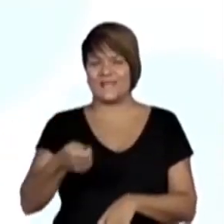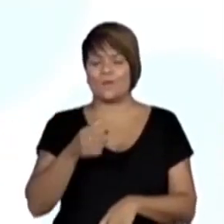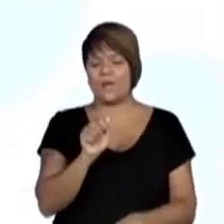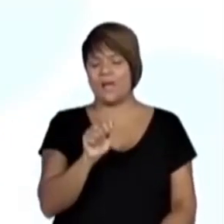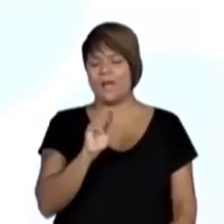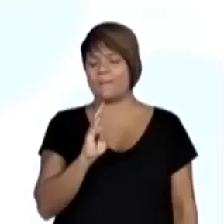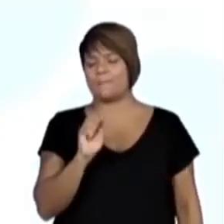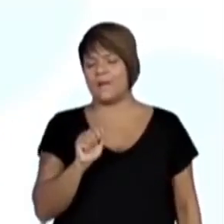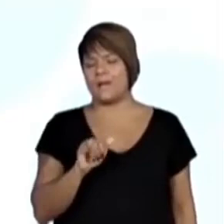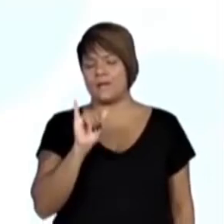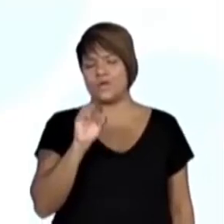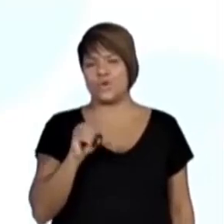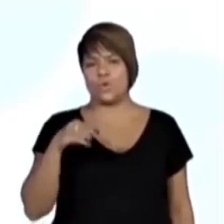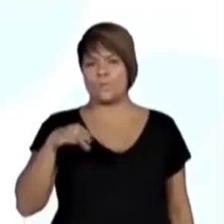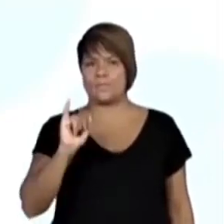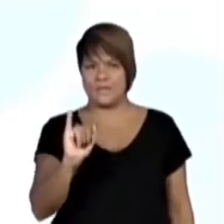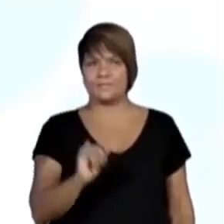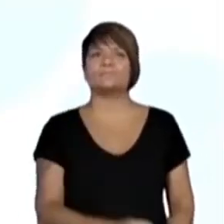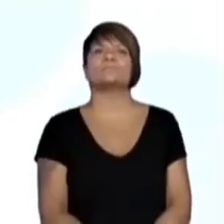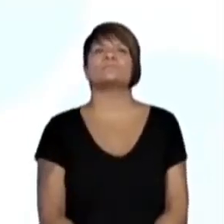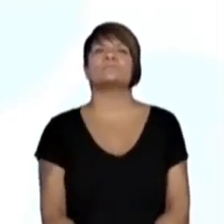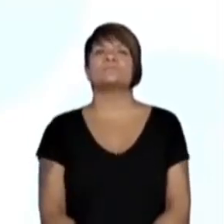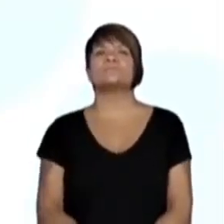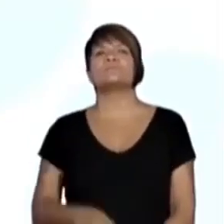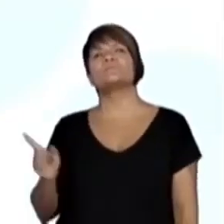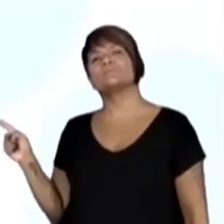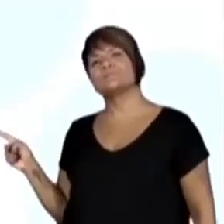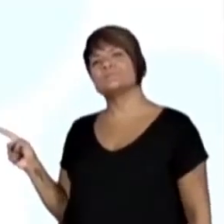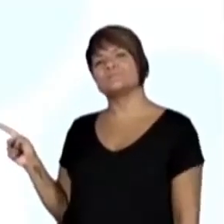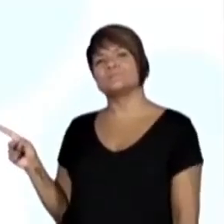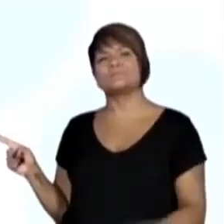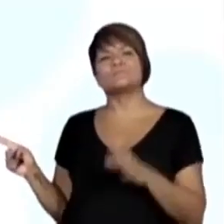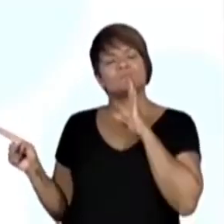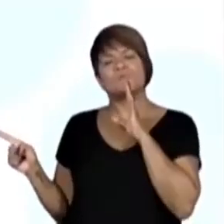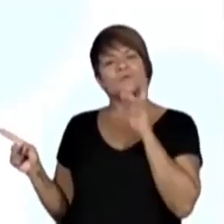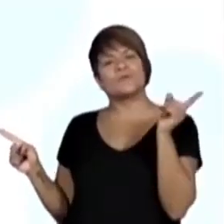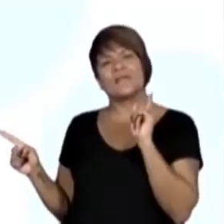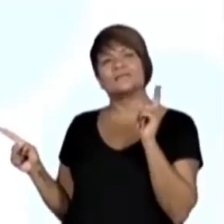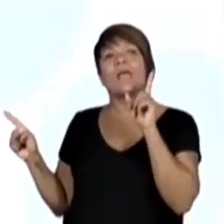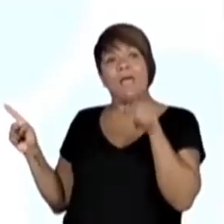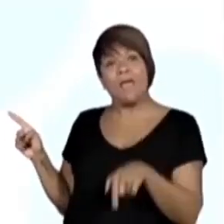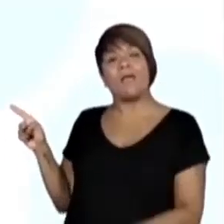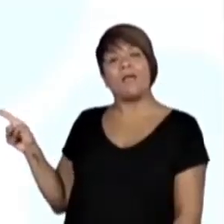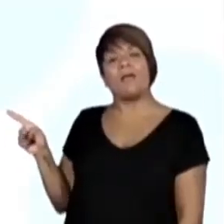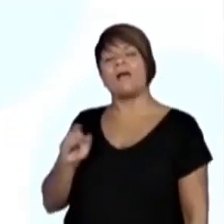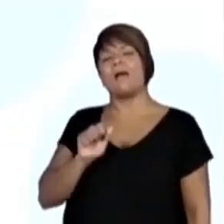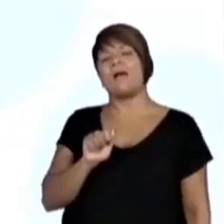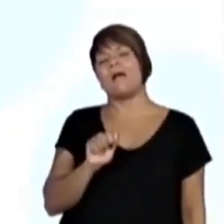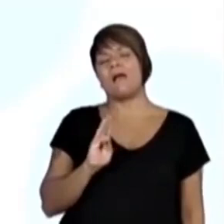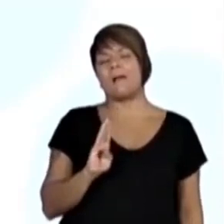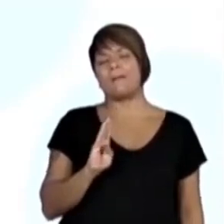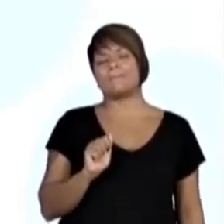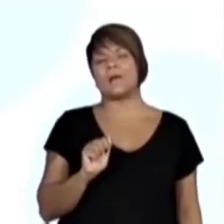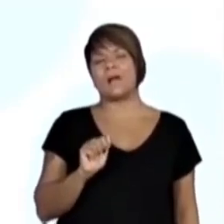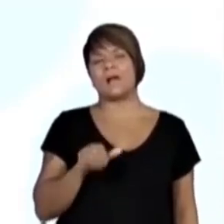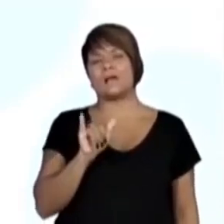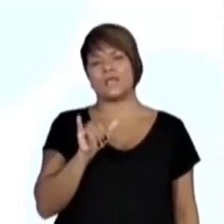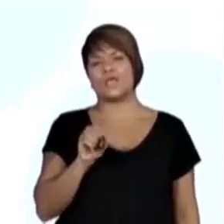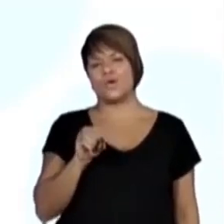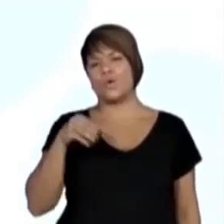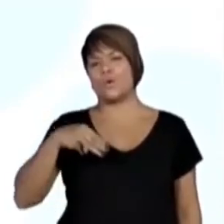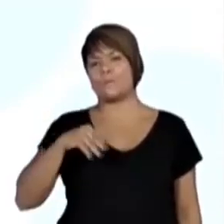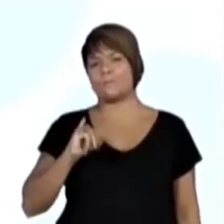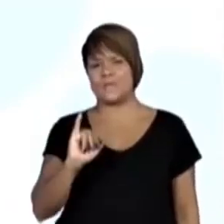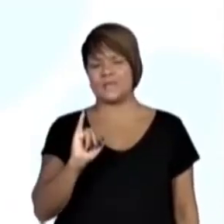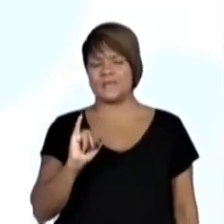só. Então, para quem não conhece, a boneca Abayomi é essa daí, ó, que tá a fotinho aí do pessoal do Quintal da